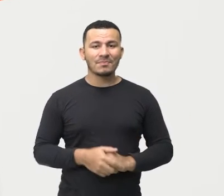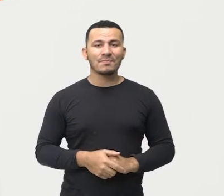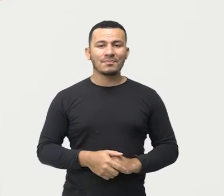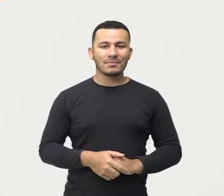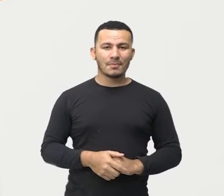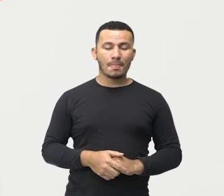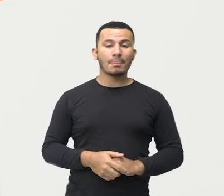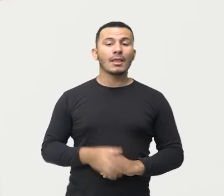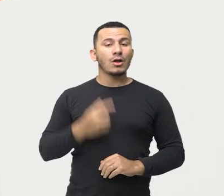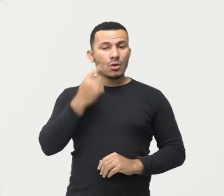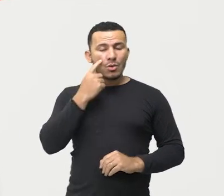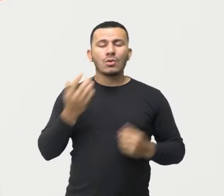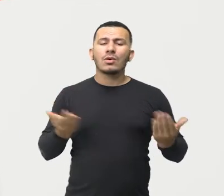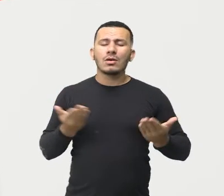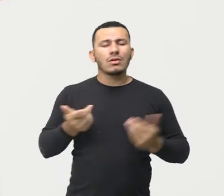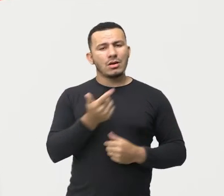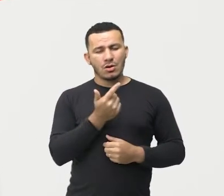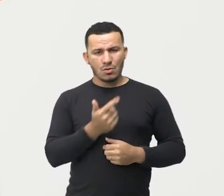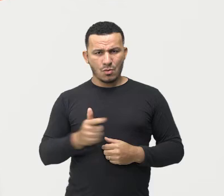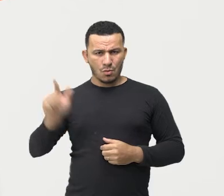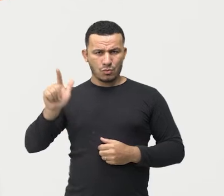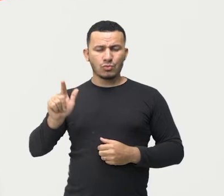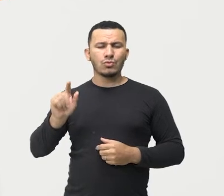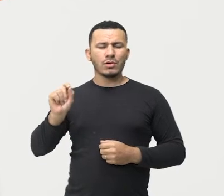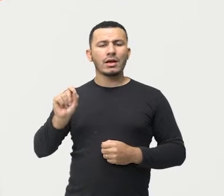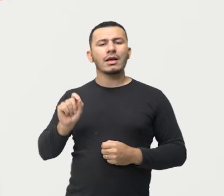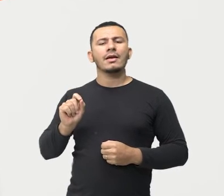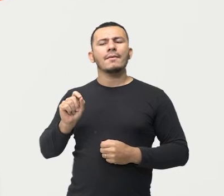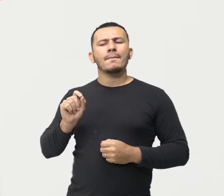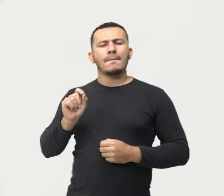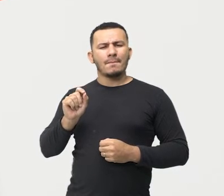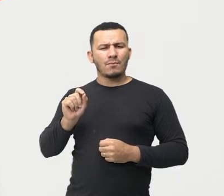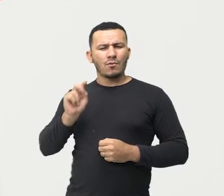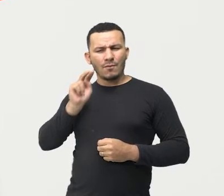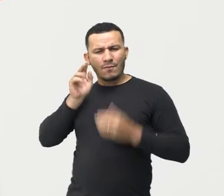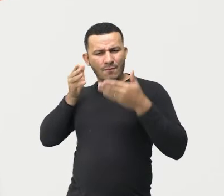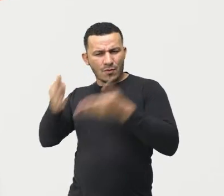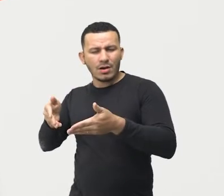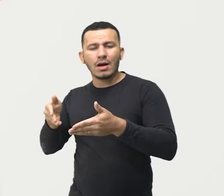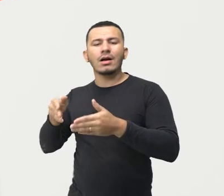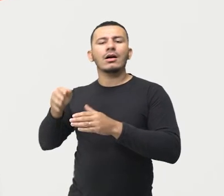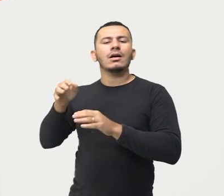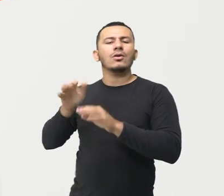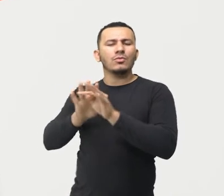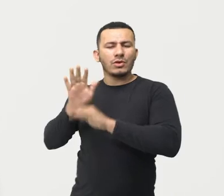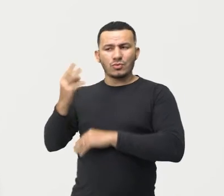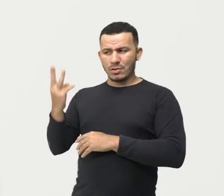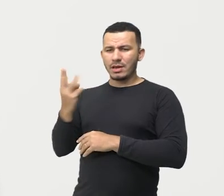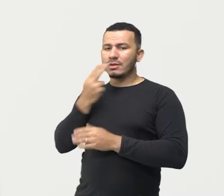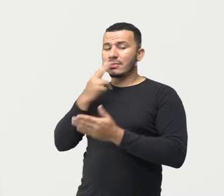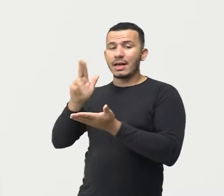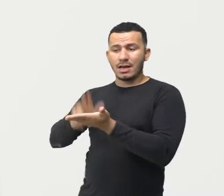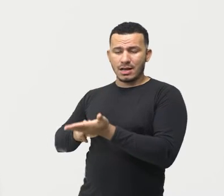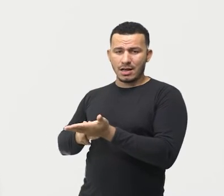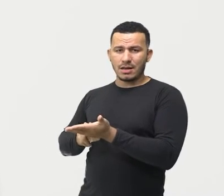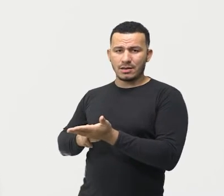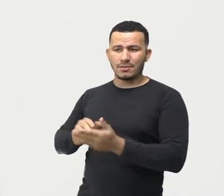vamos abordar especificamente o texto 3, que é a carta do leitor. Olhem